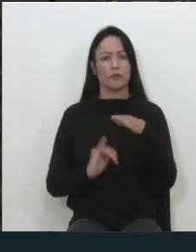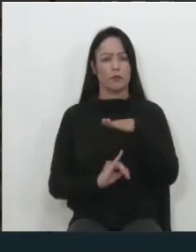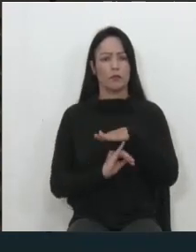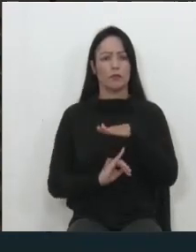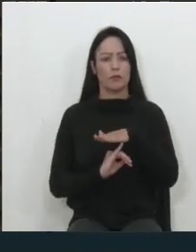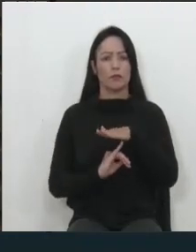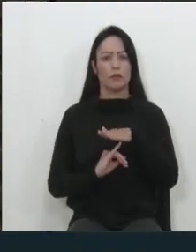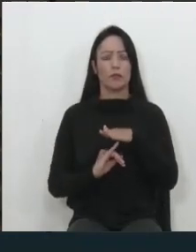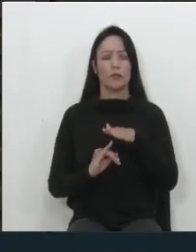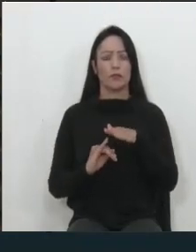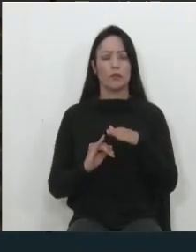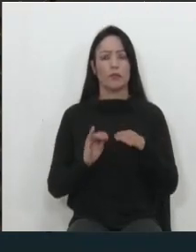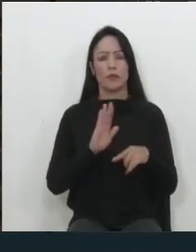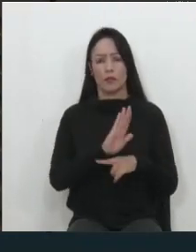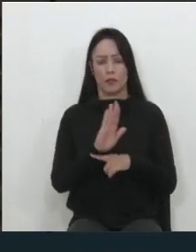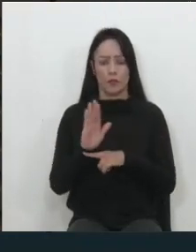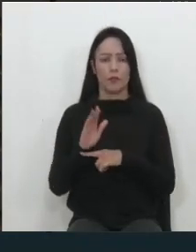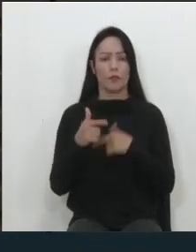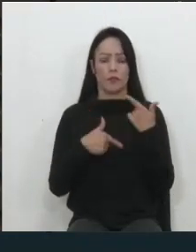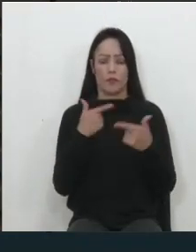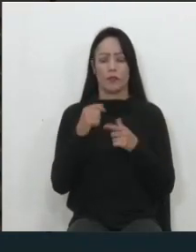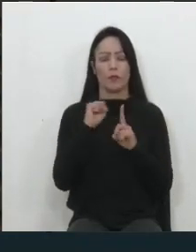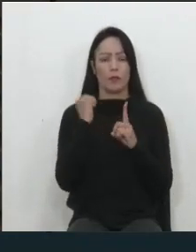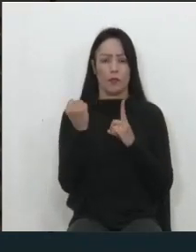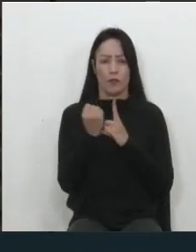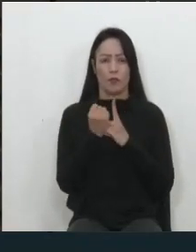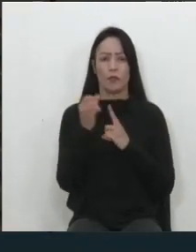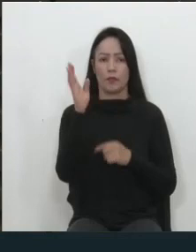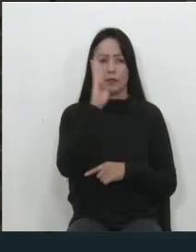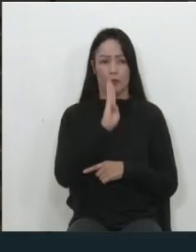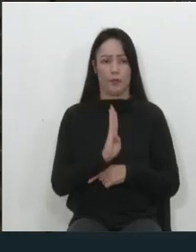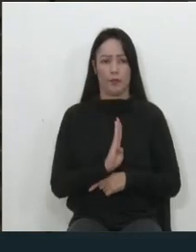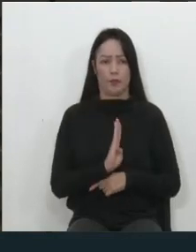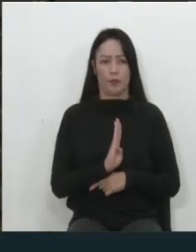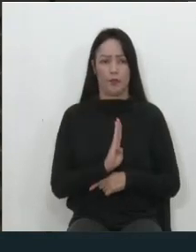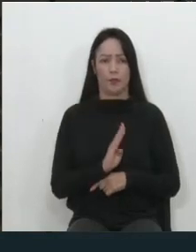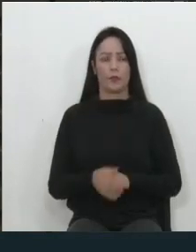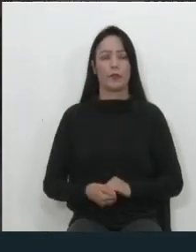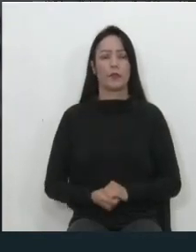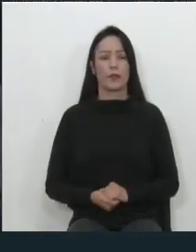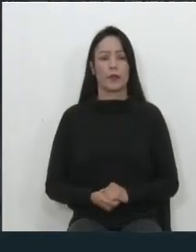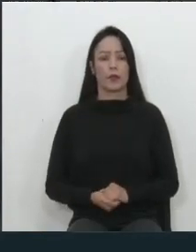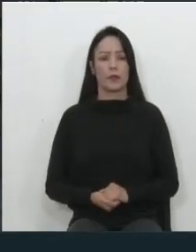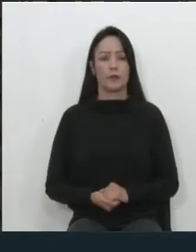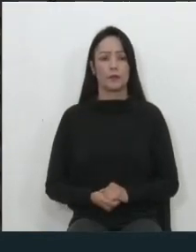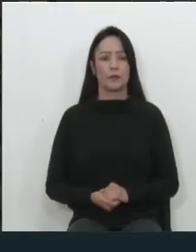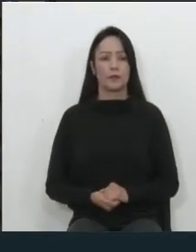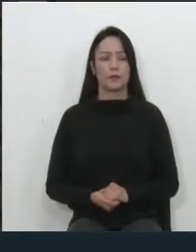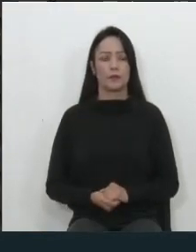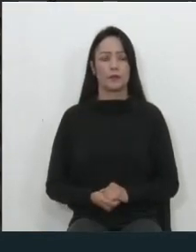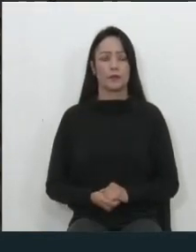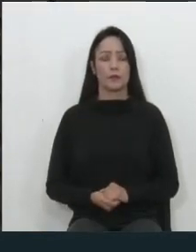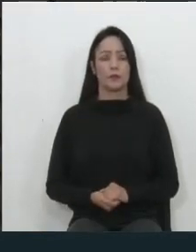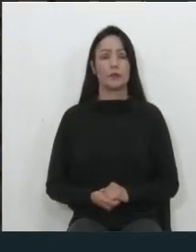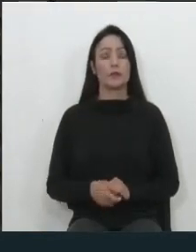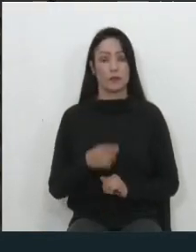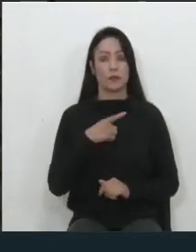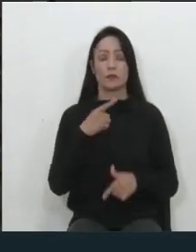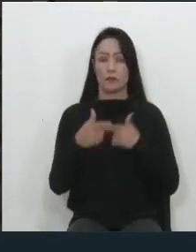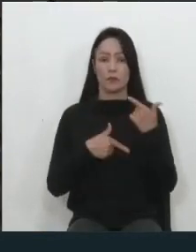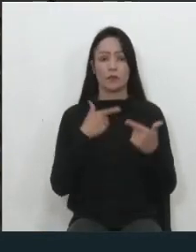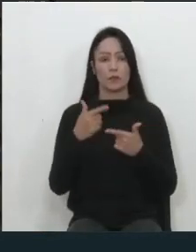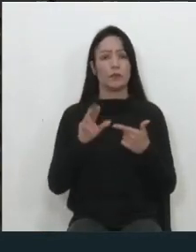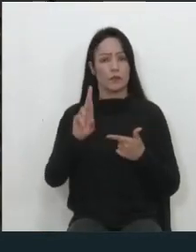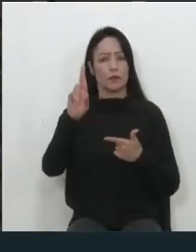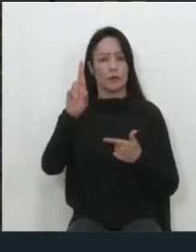vidas e trabalho social em todo o Brasil. Então os pastores têm feito aqui um ótimo papel